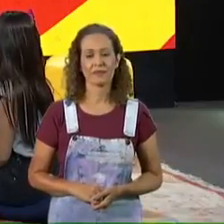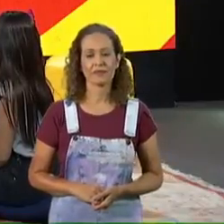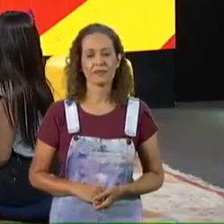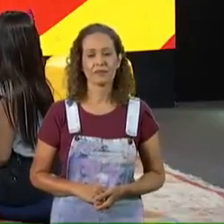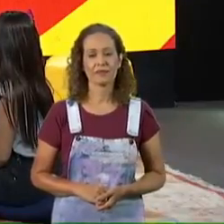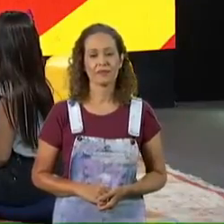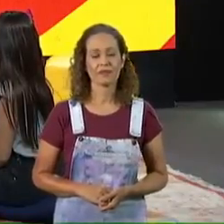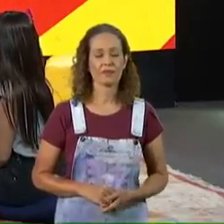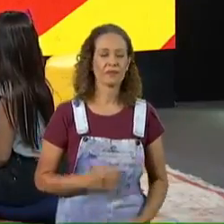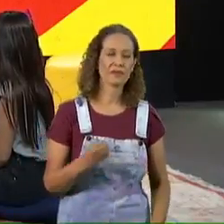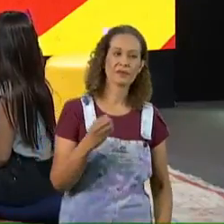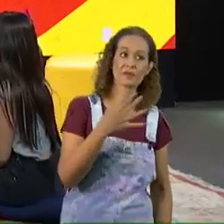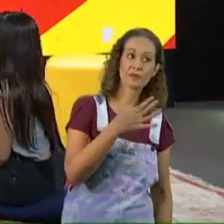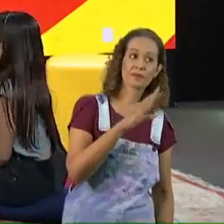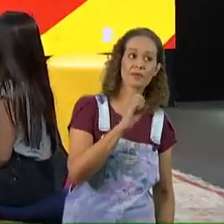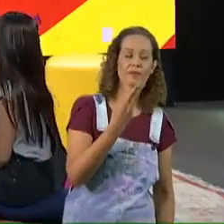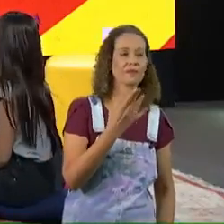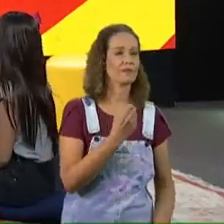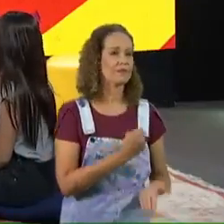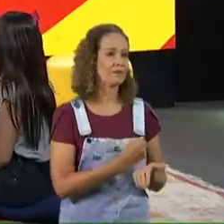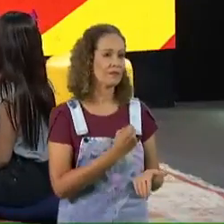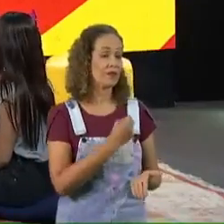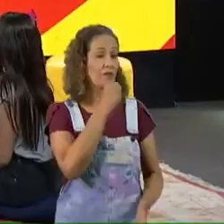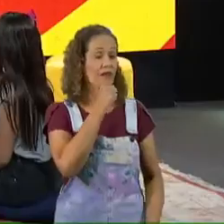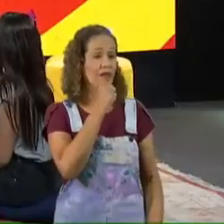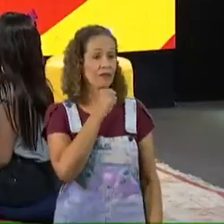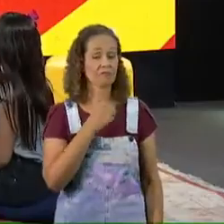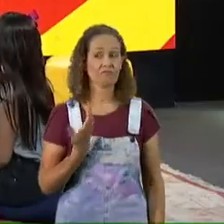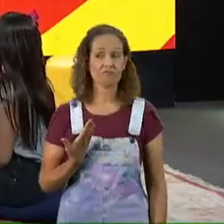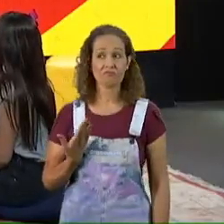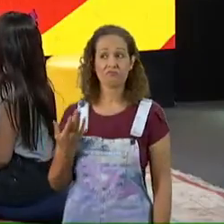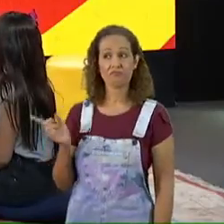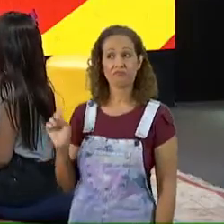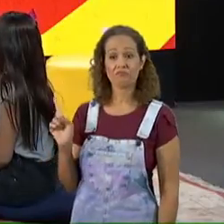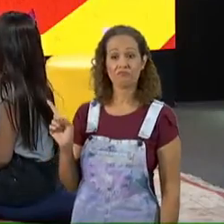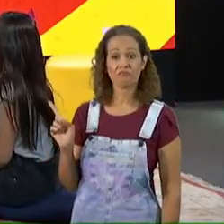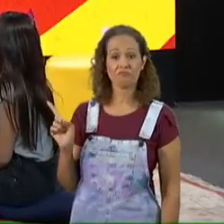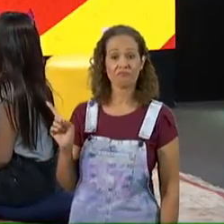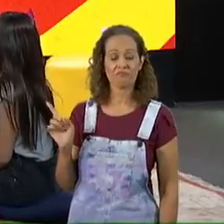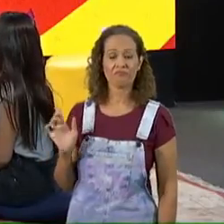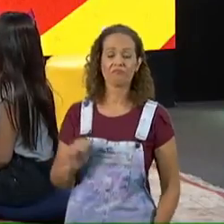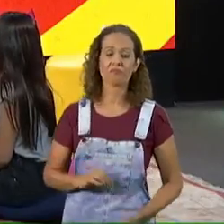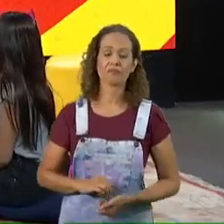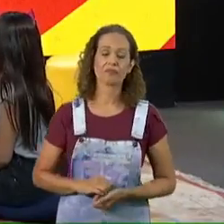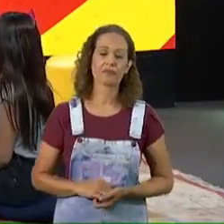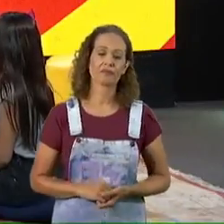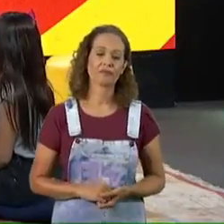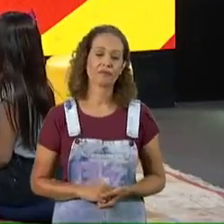É do Novo Testamento? Não. E aí, querido?